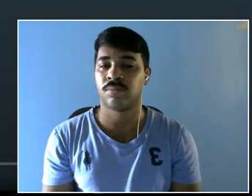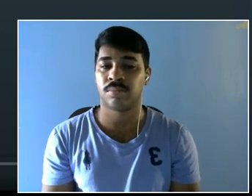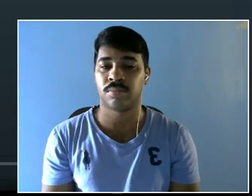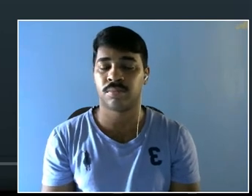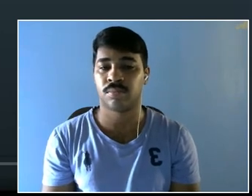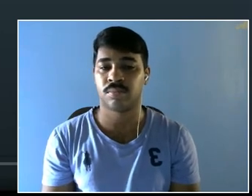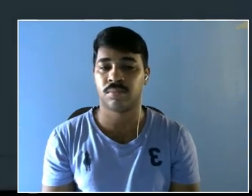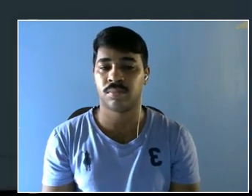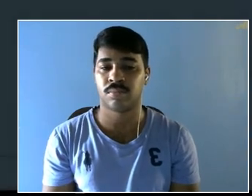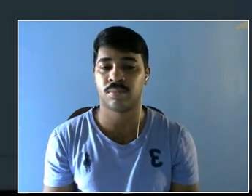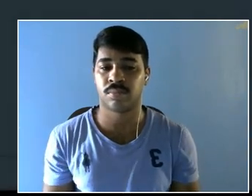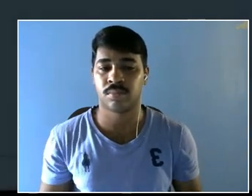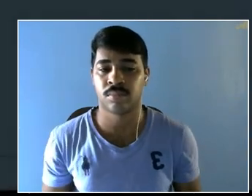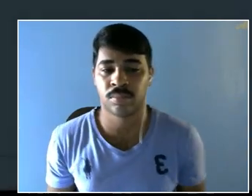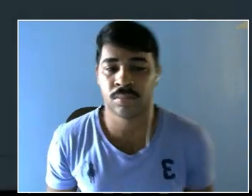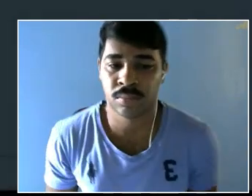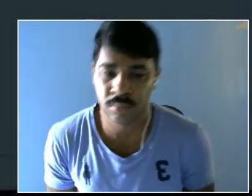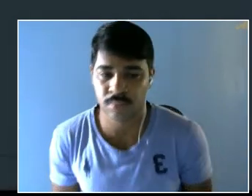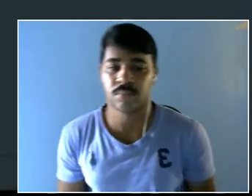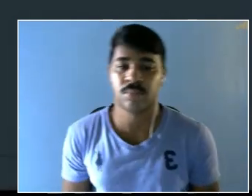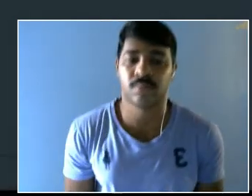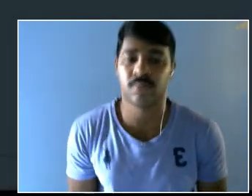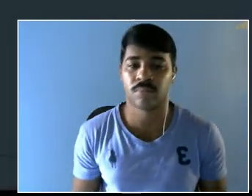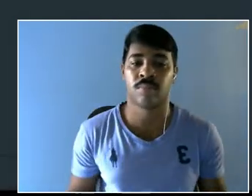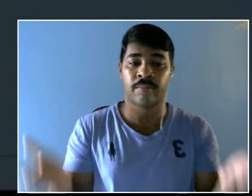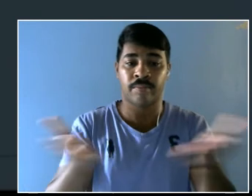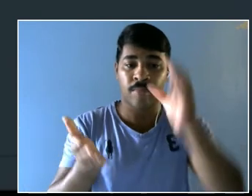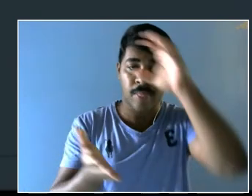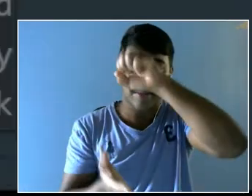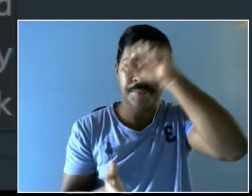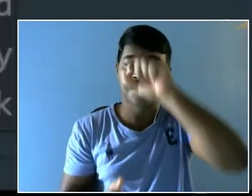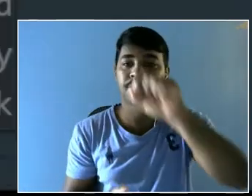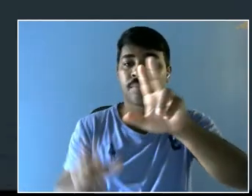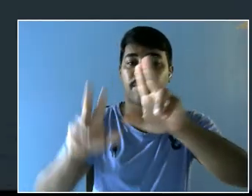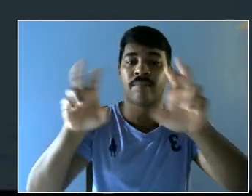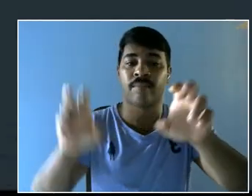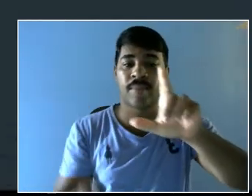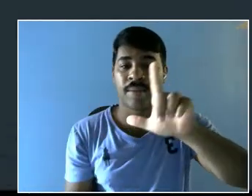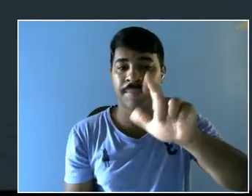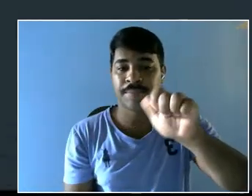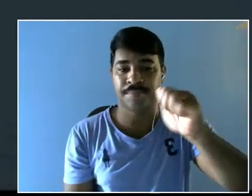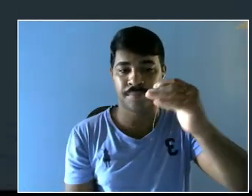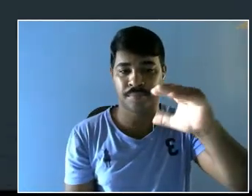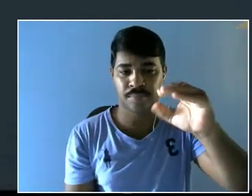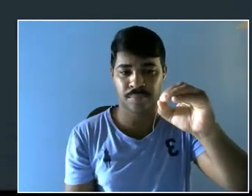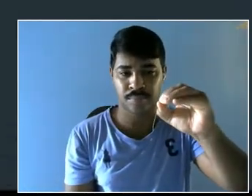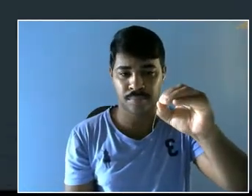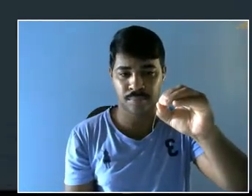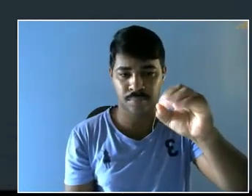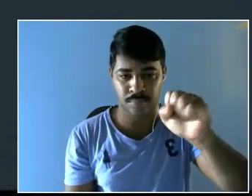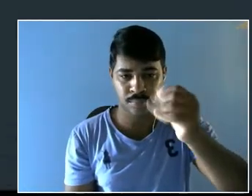Hoje nós vamos aprender o que são laços de repetição. Então, é um conteúdo